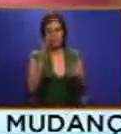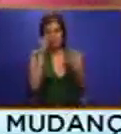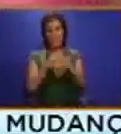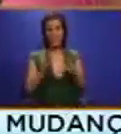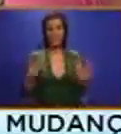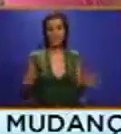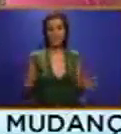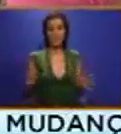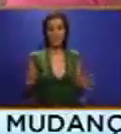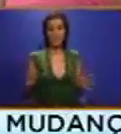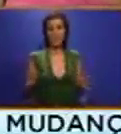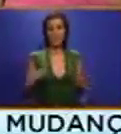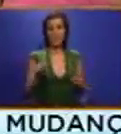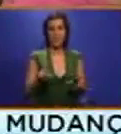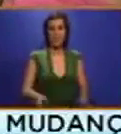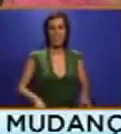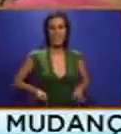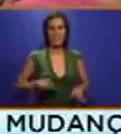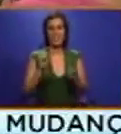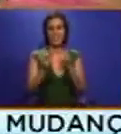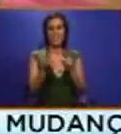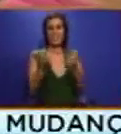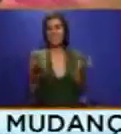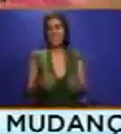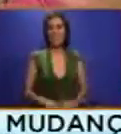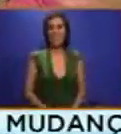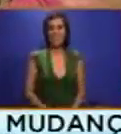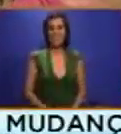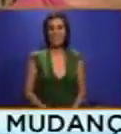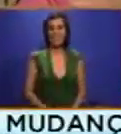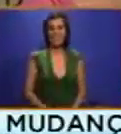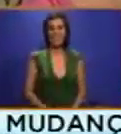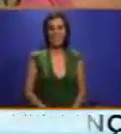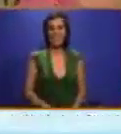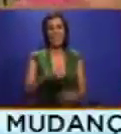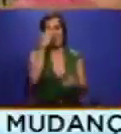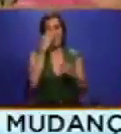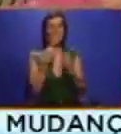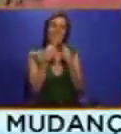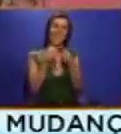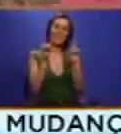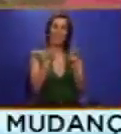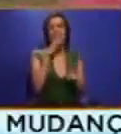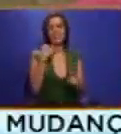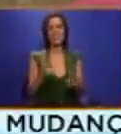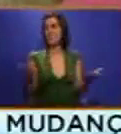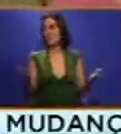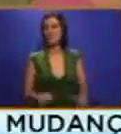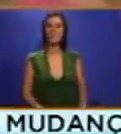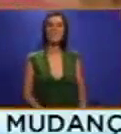dúvida estas calças gang caix diferentes e